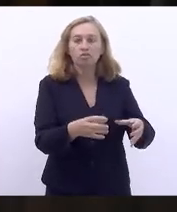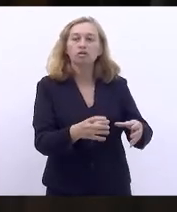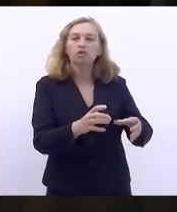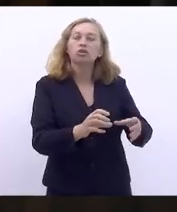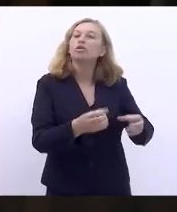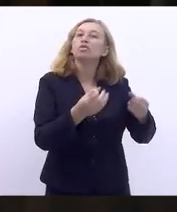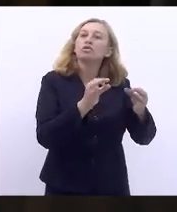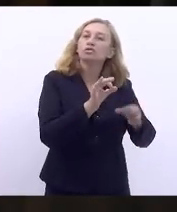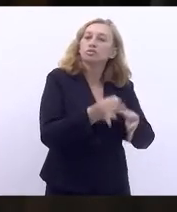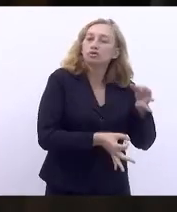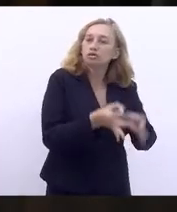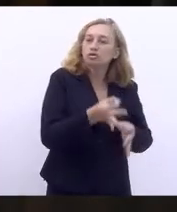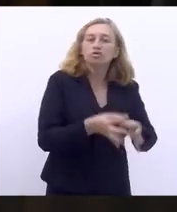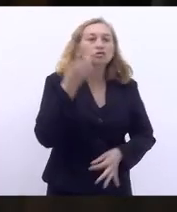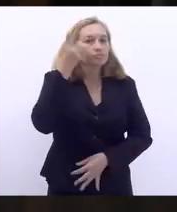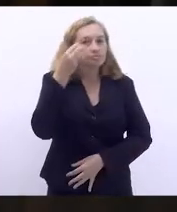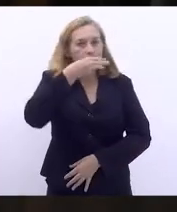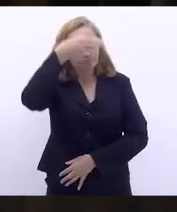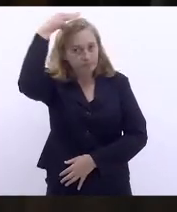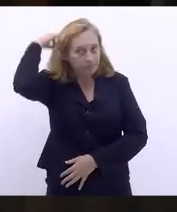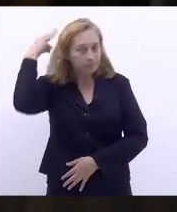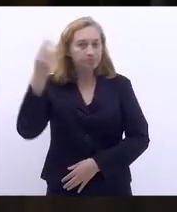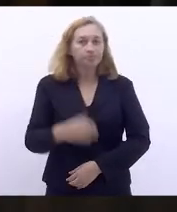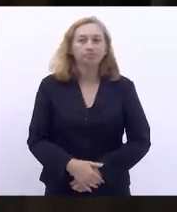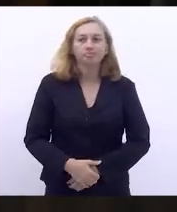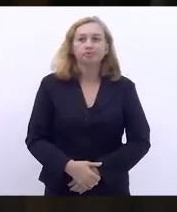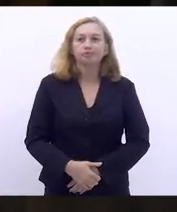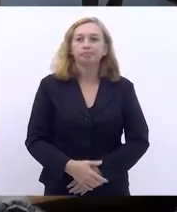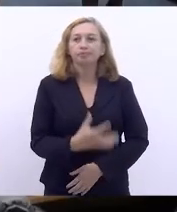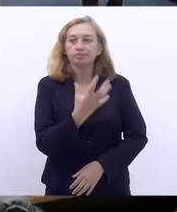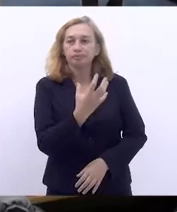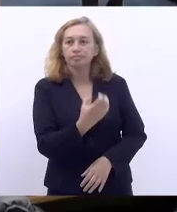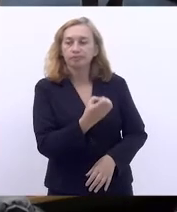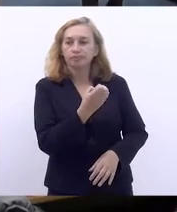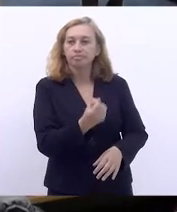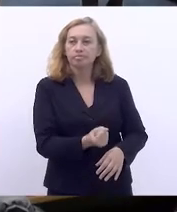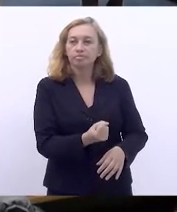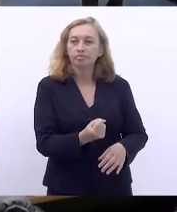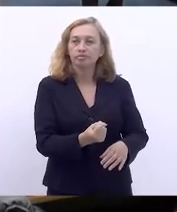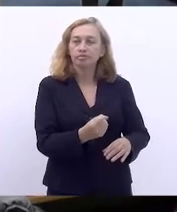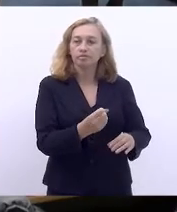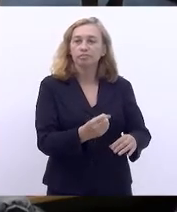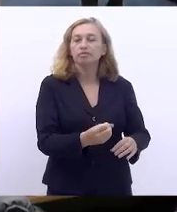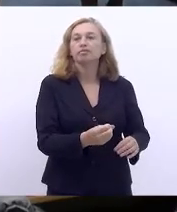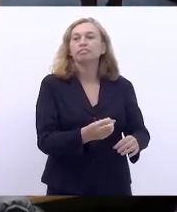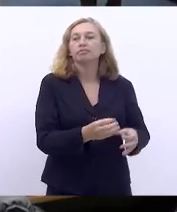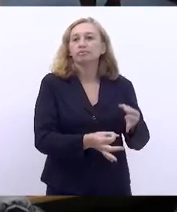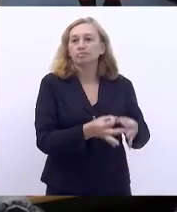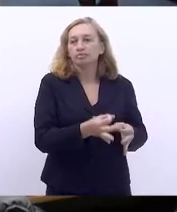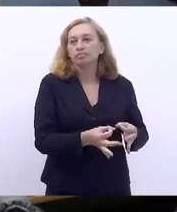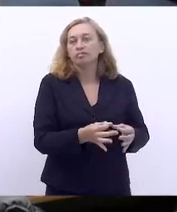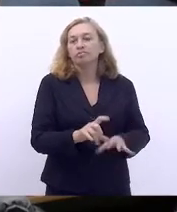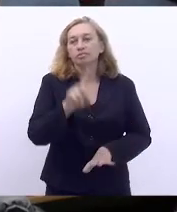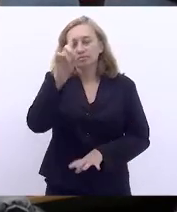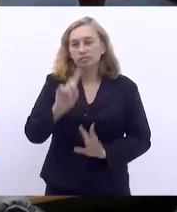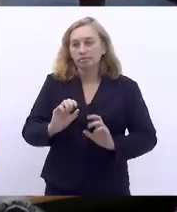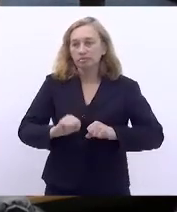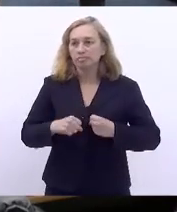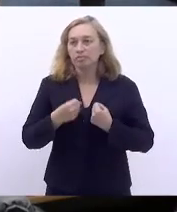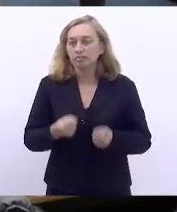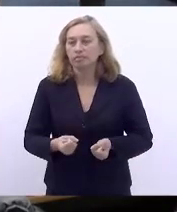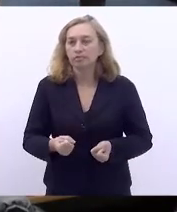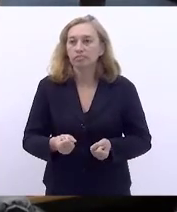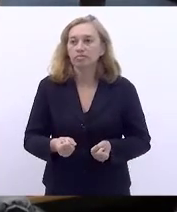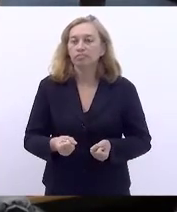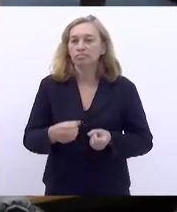Constituição e Justiça, deputado Márcio Pacheco. Parecer pela juridicidade. Pela Comissão de Defesa dos Direitos Humanos e